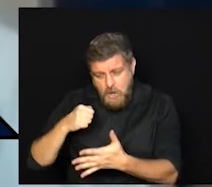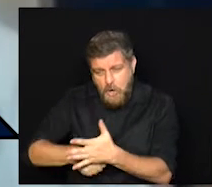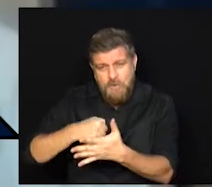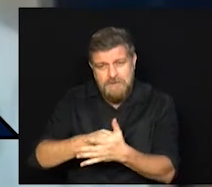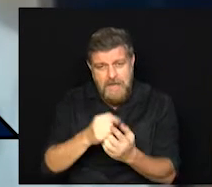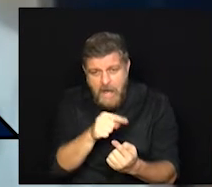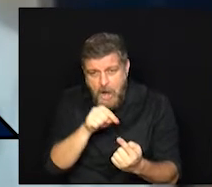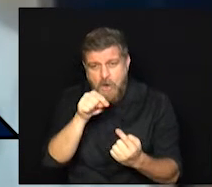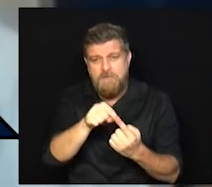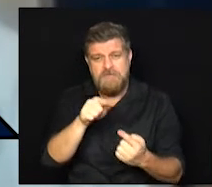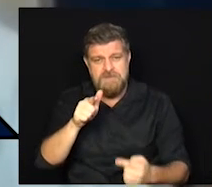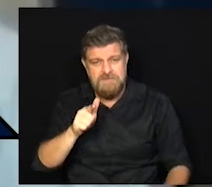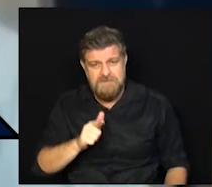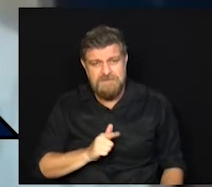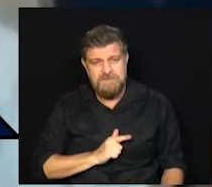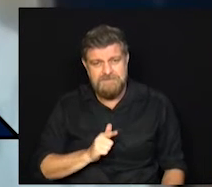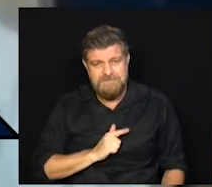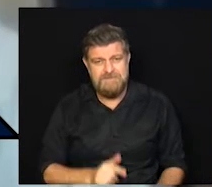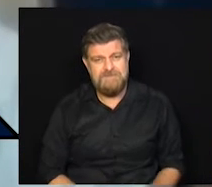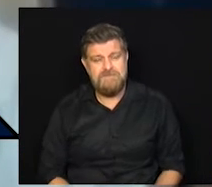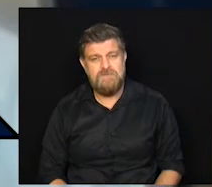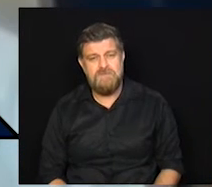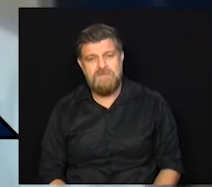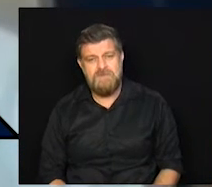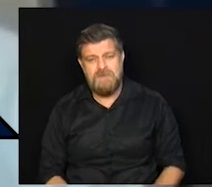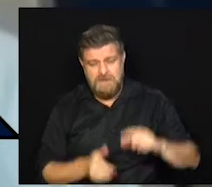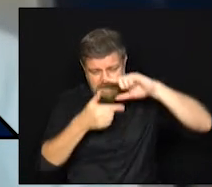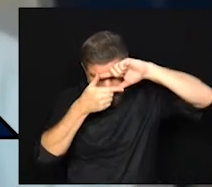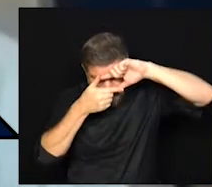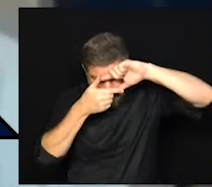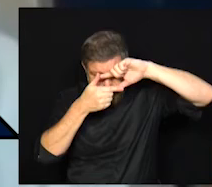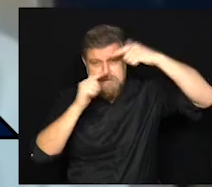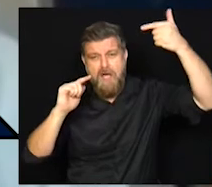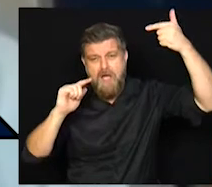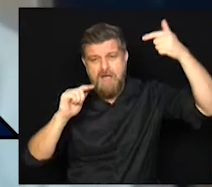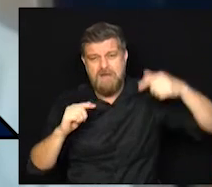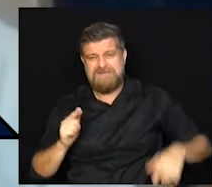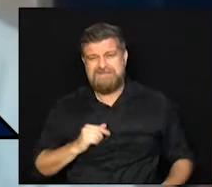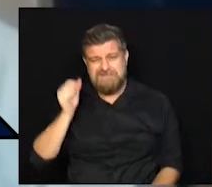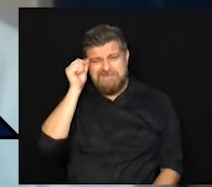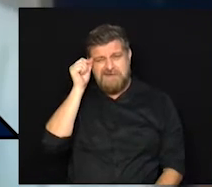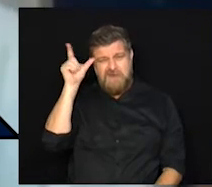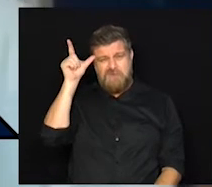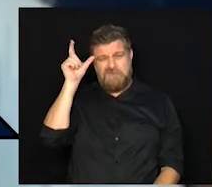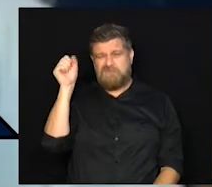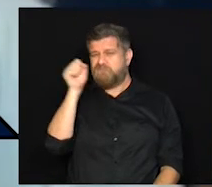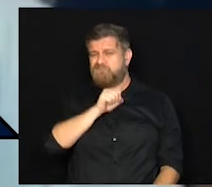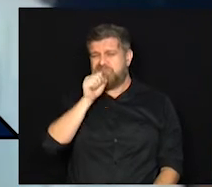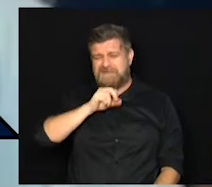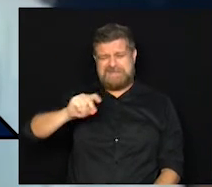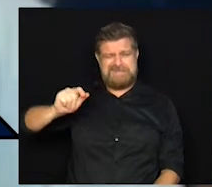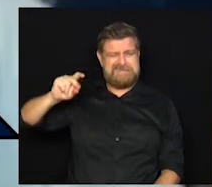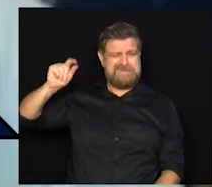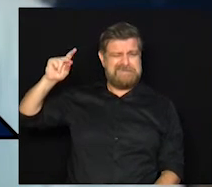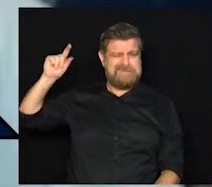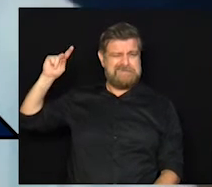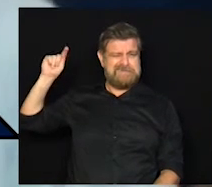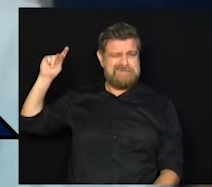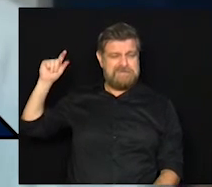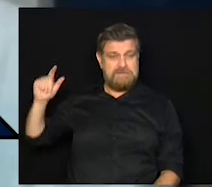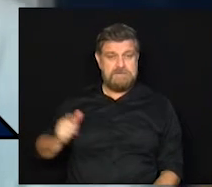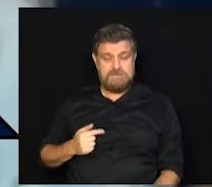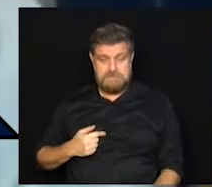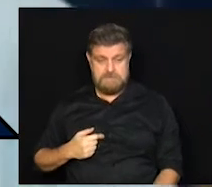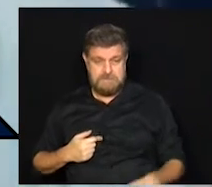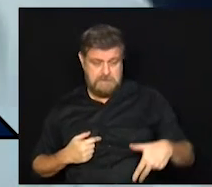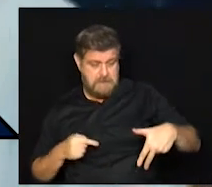minimizar e desconstruir essa cultura equivocada de achar que as pessoas